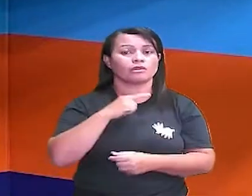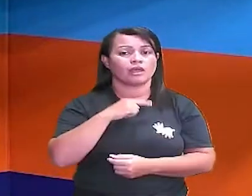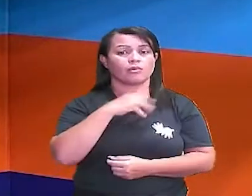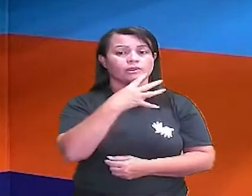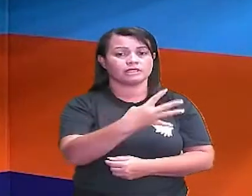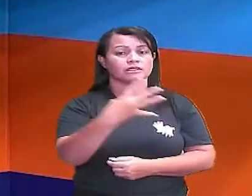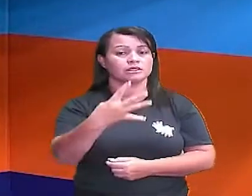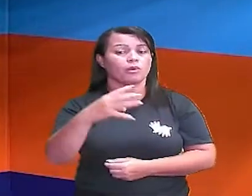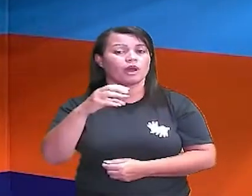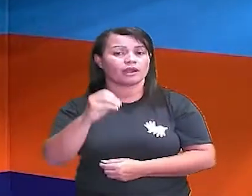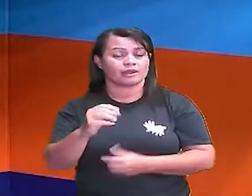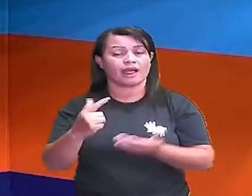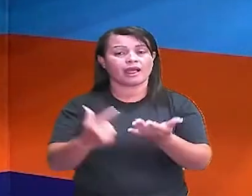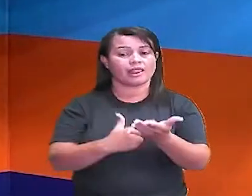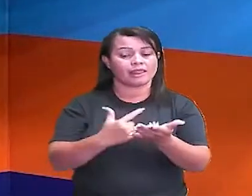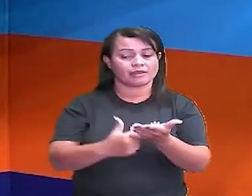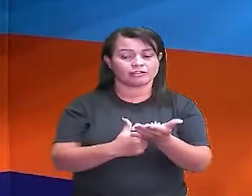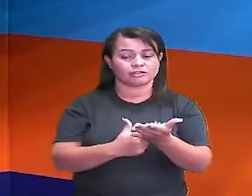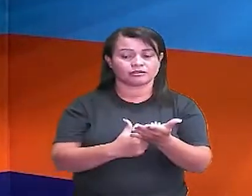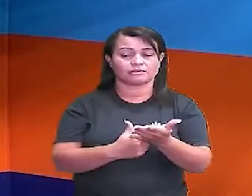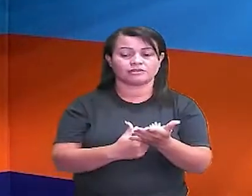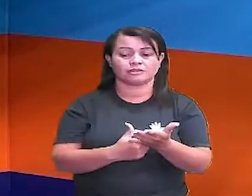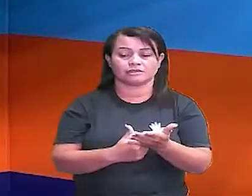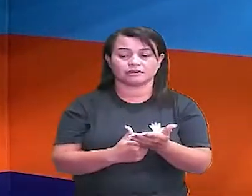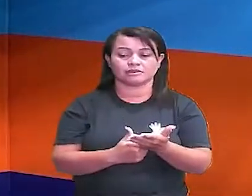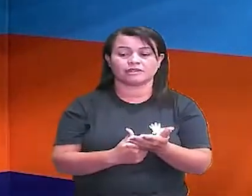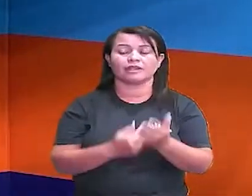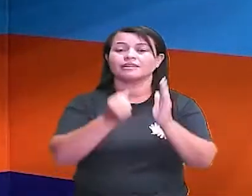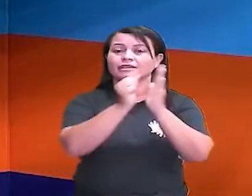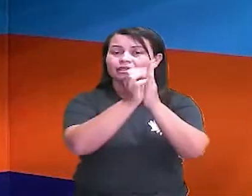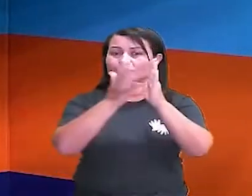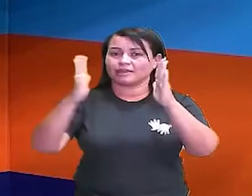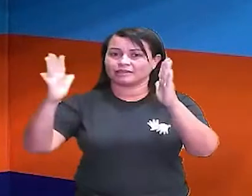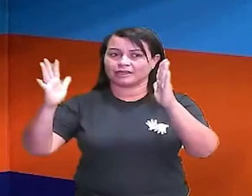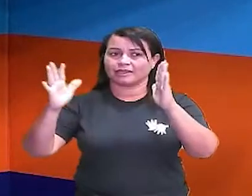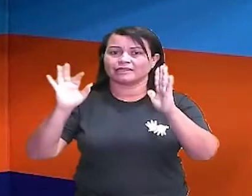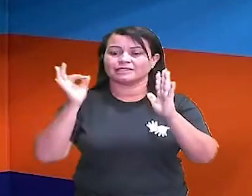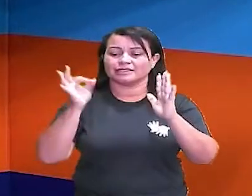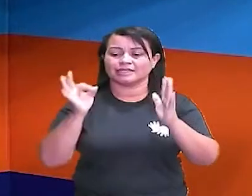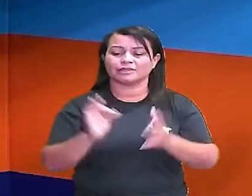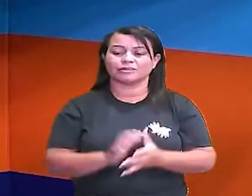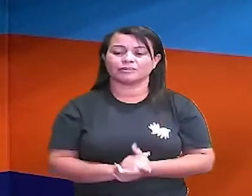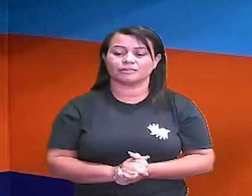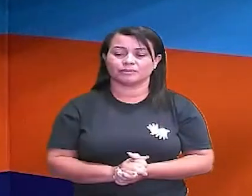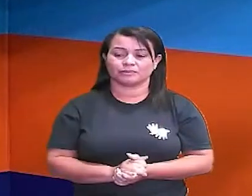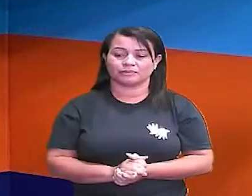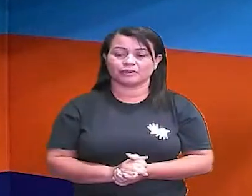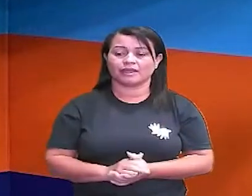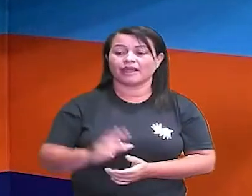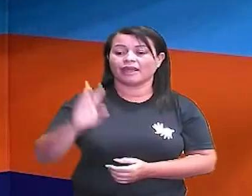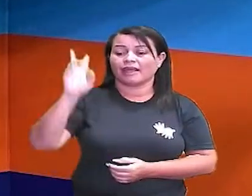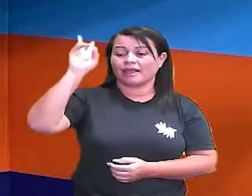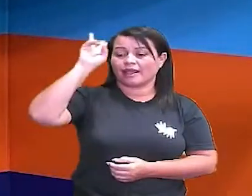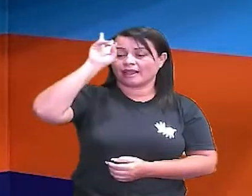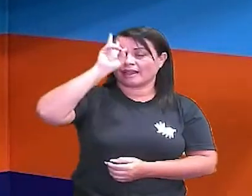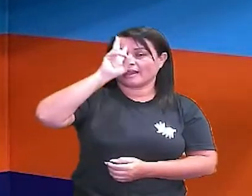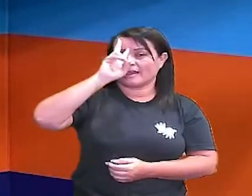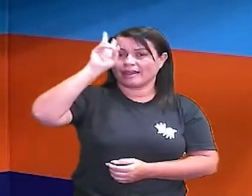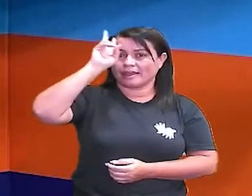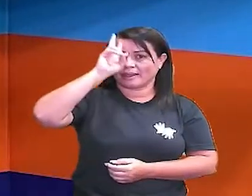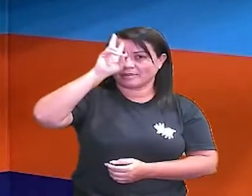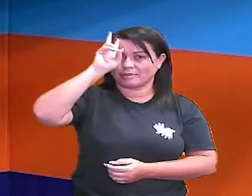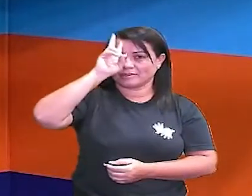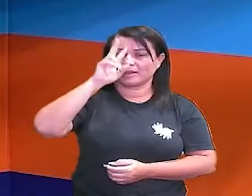é 444 livros nessa prateleira, tá certo, gente? Lembre-se, eu não posso botar